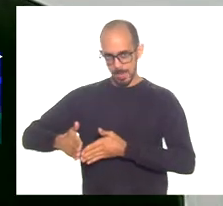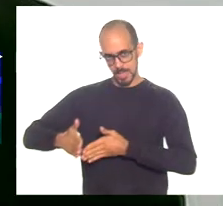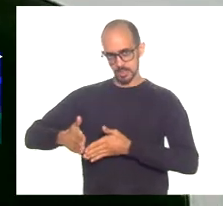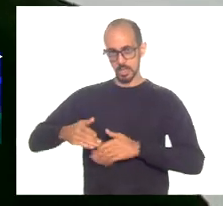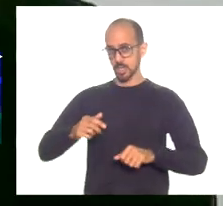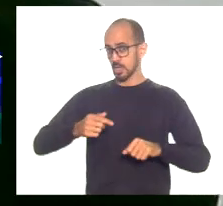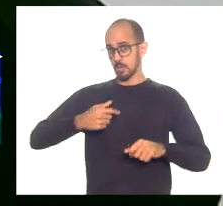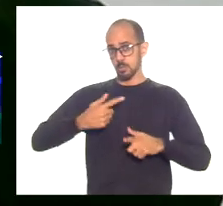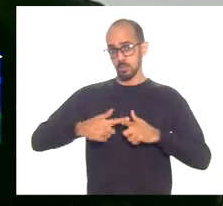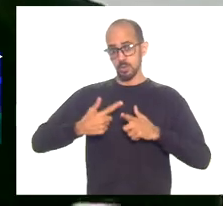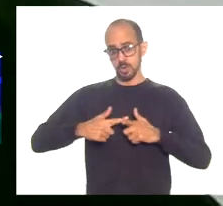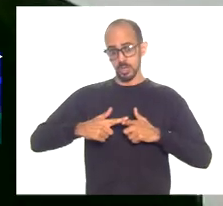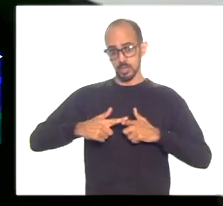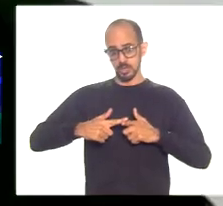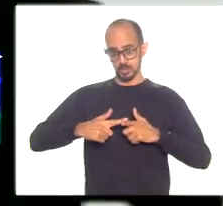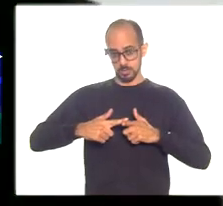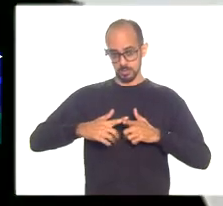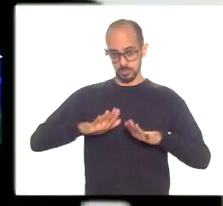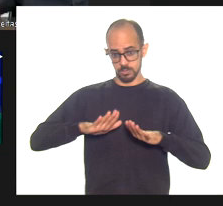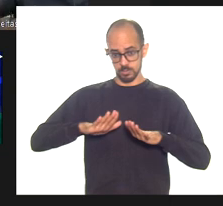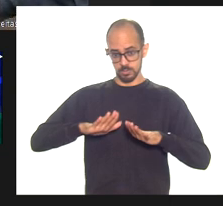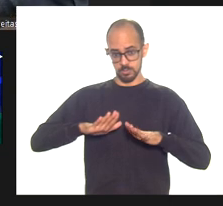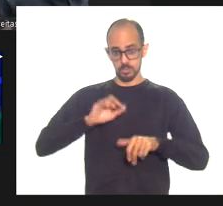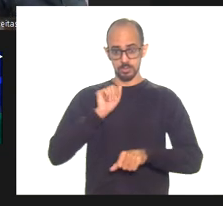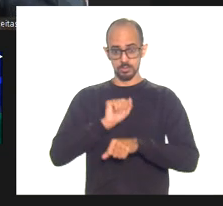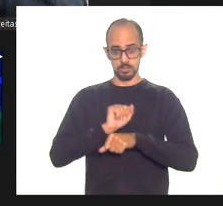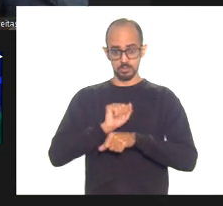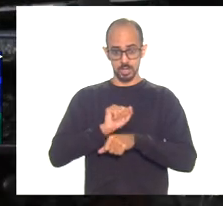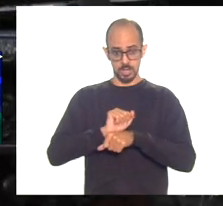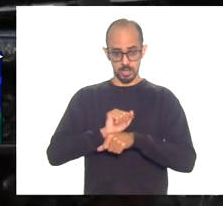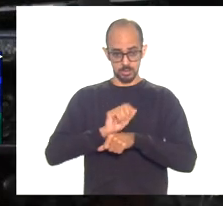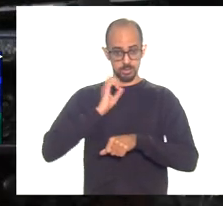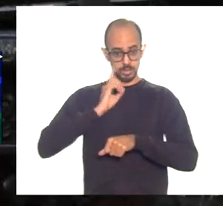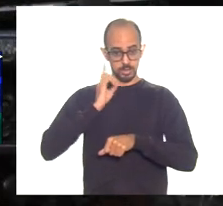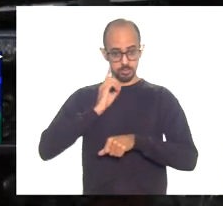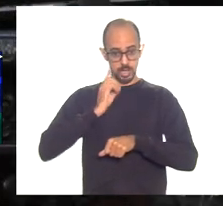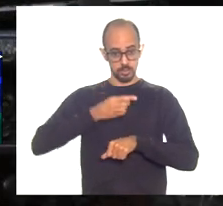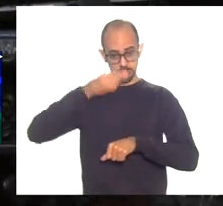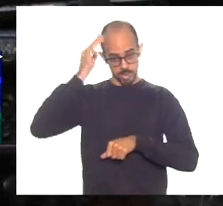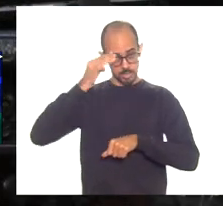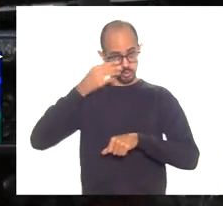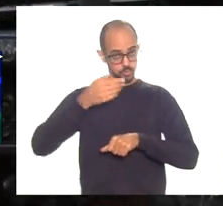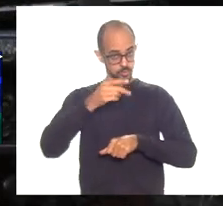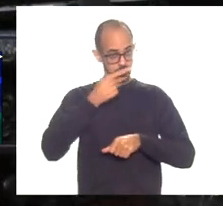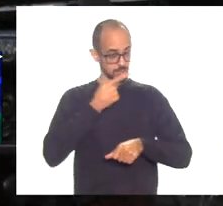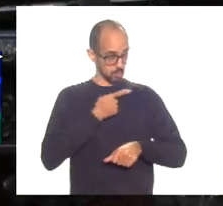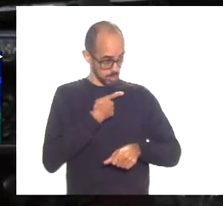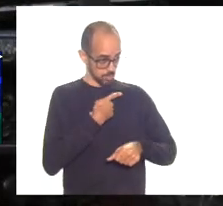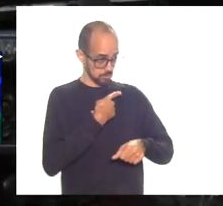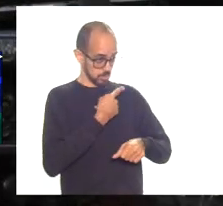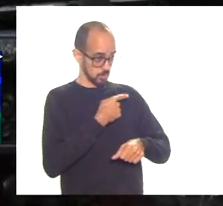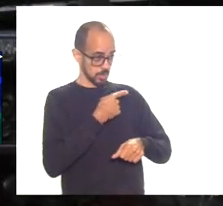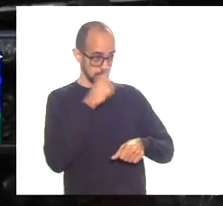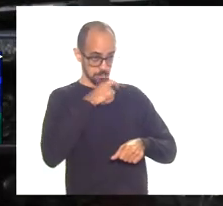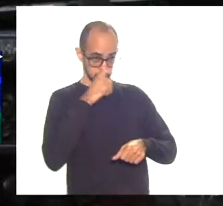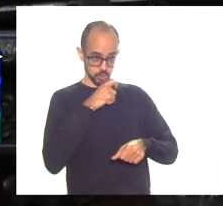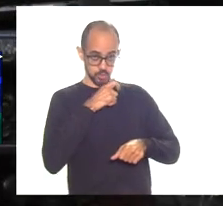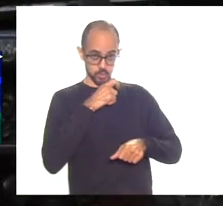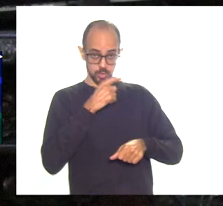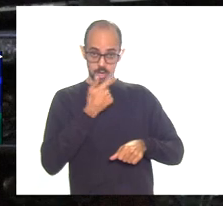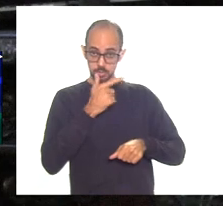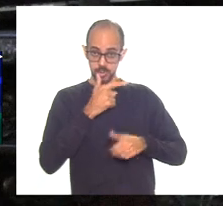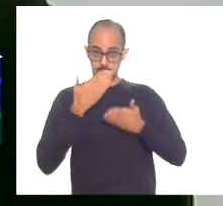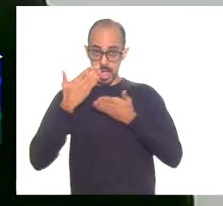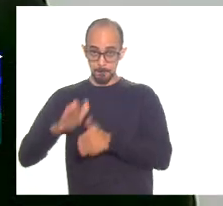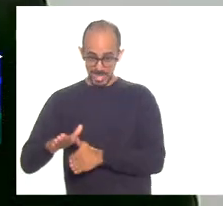ele não tem esta estado mas vossa excelência tá dizendo que eu tô mentindo que ele não ameaçou para lamentar não